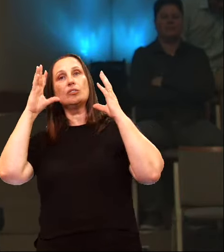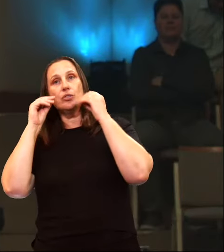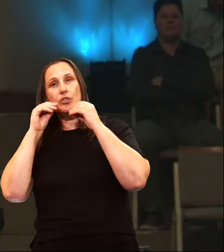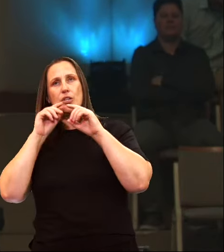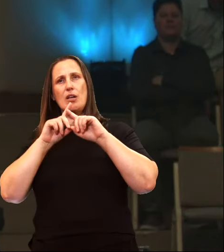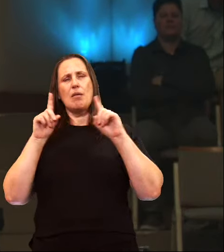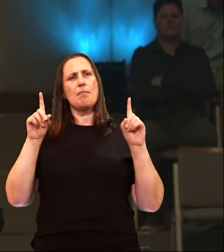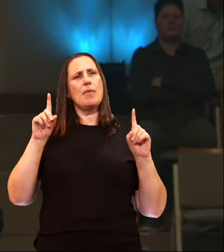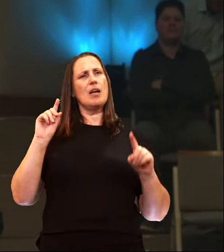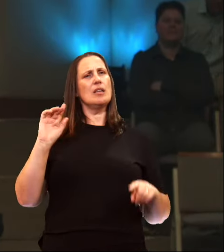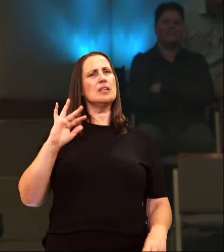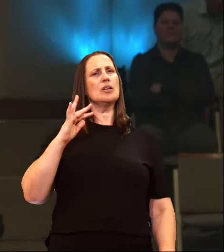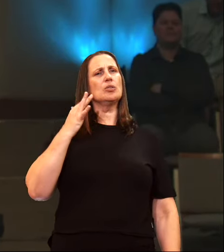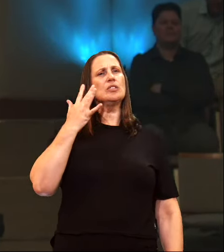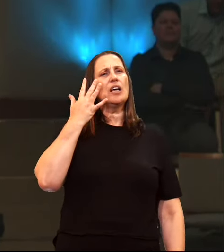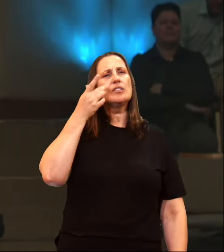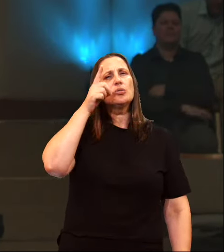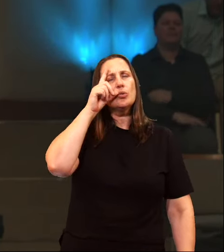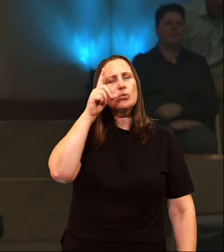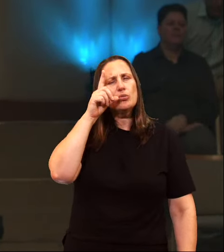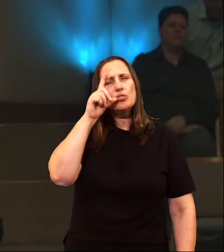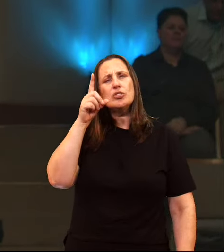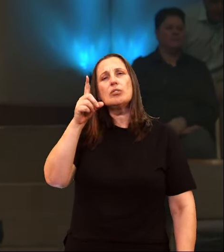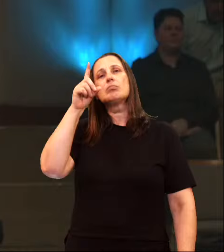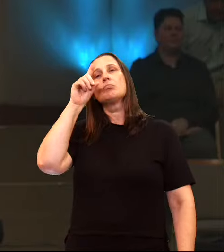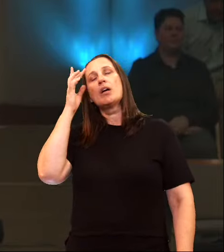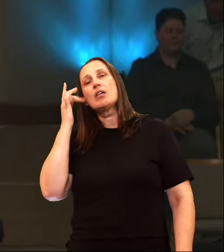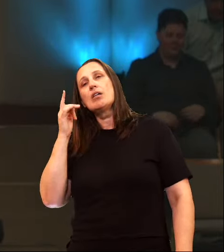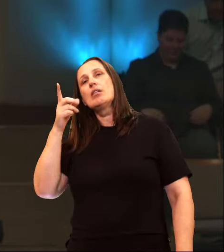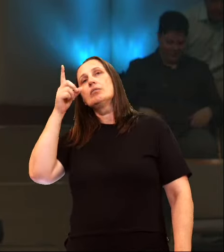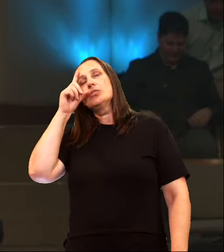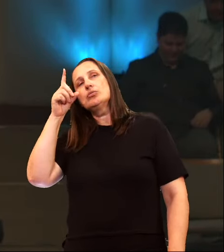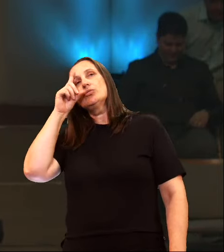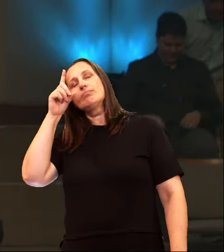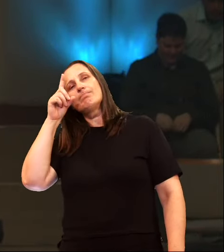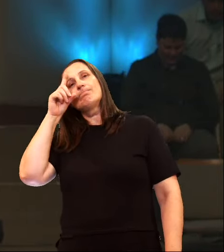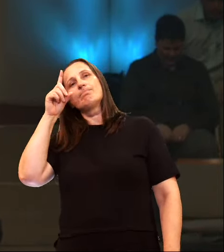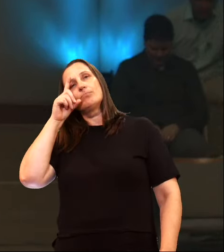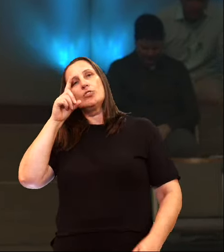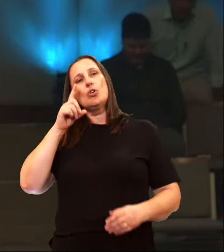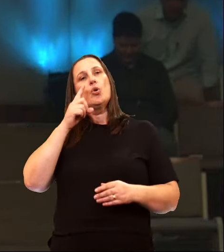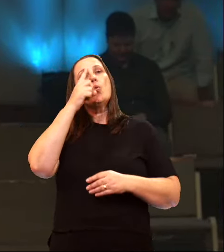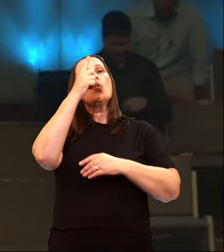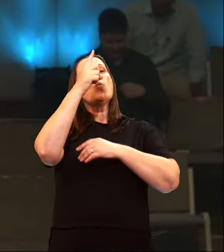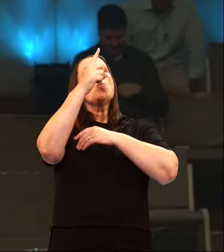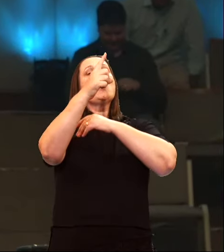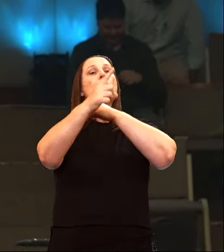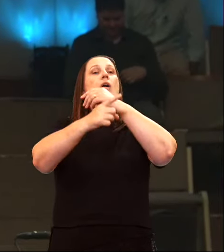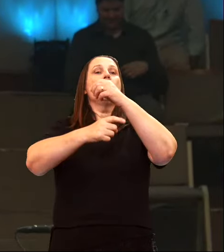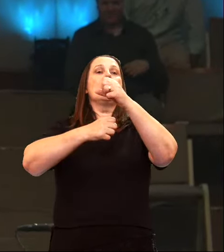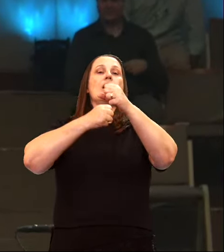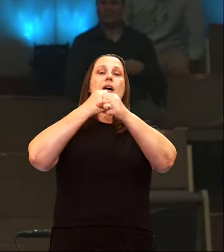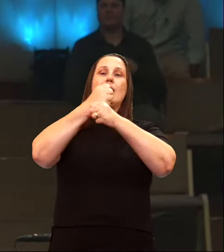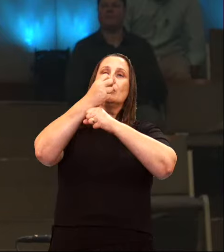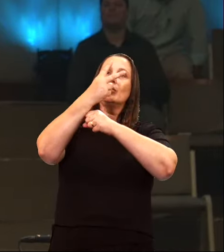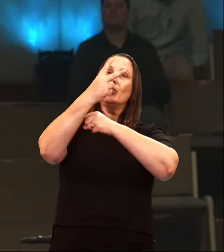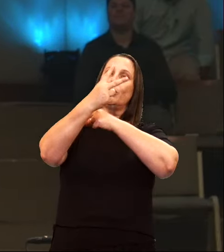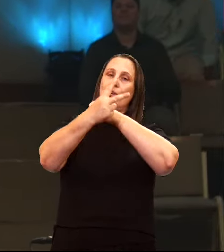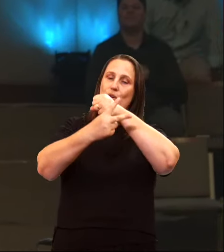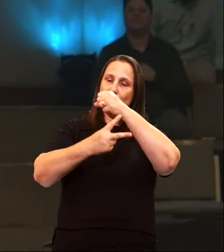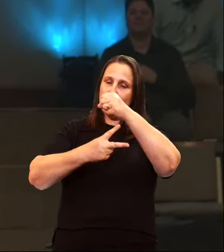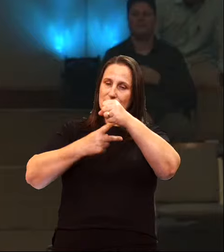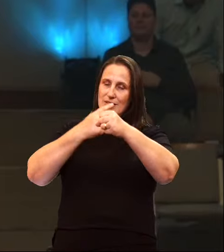Mas isso acontece no outro dia e no outro dia, 1 ano depois, 2